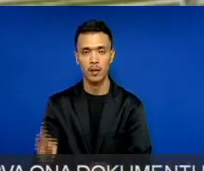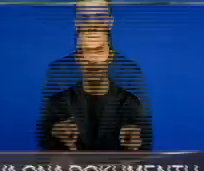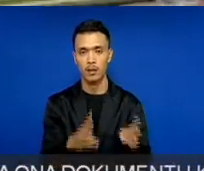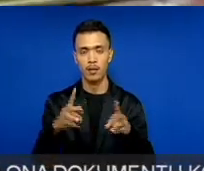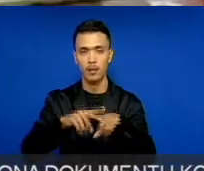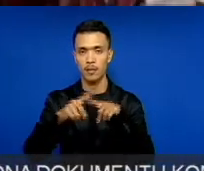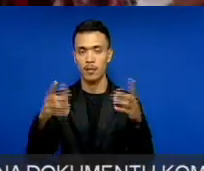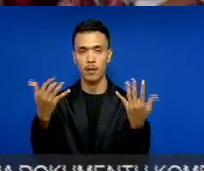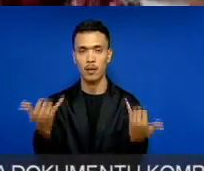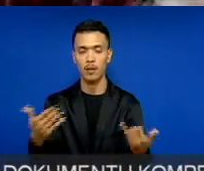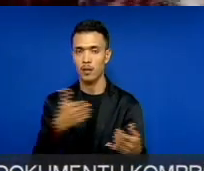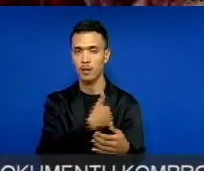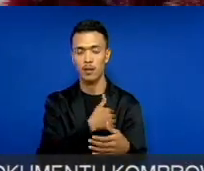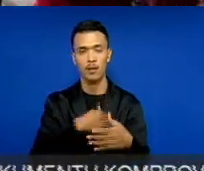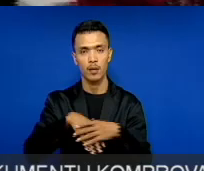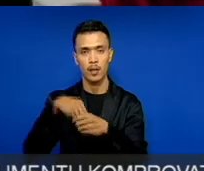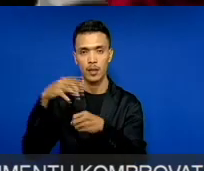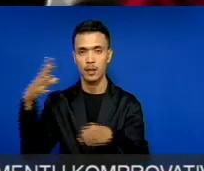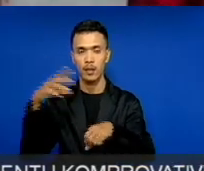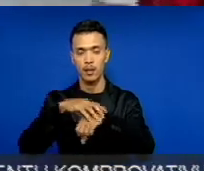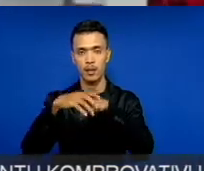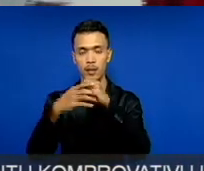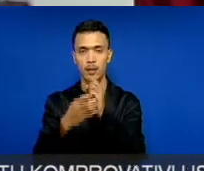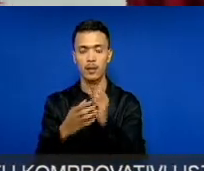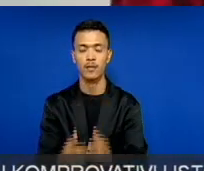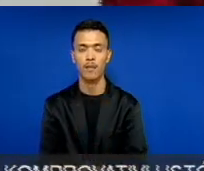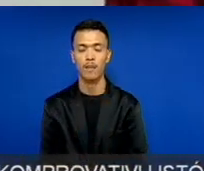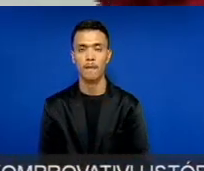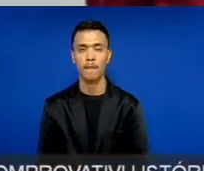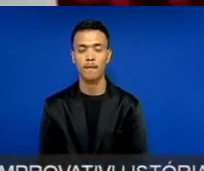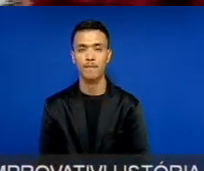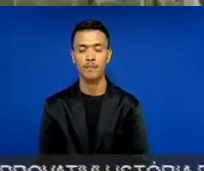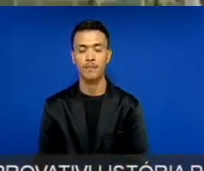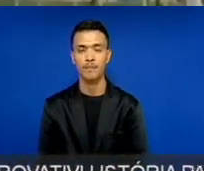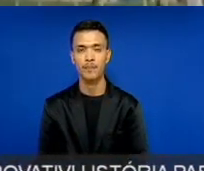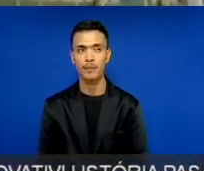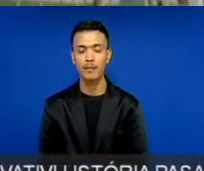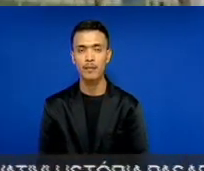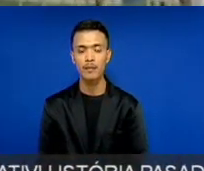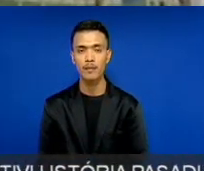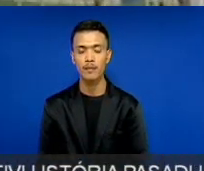agora sidau kesai rai hirakne. Husti Covalima Zoni Zelatos ba RTTLI.